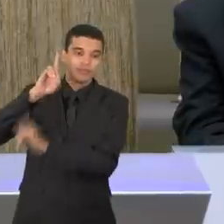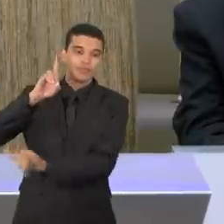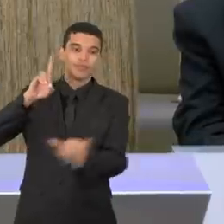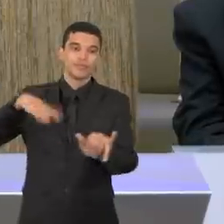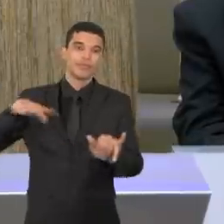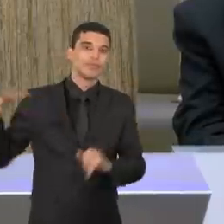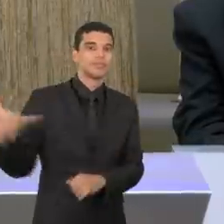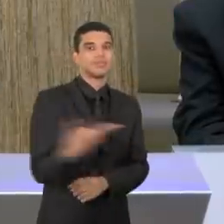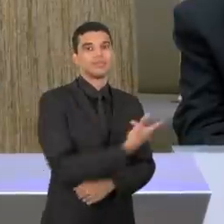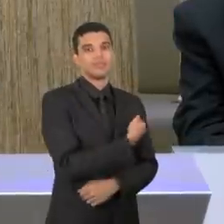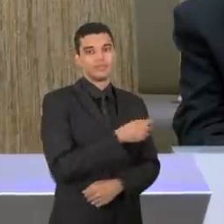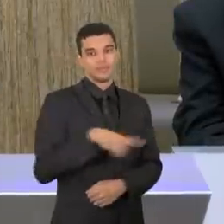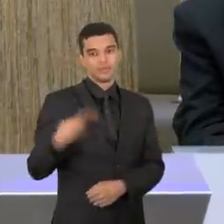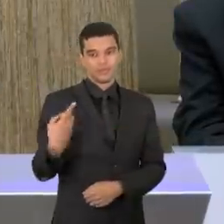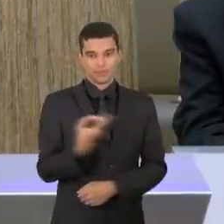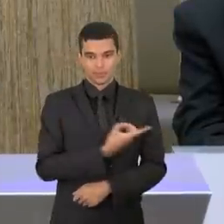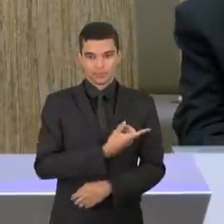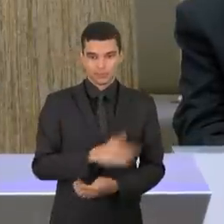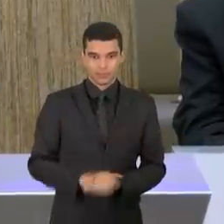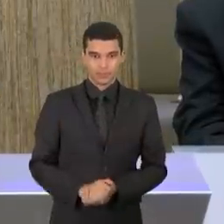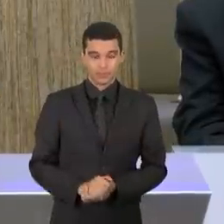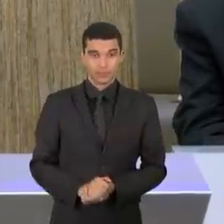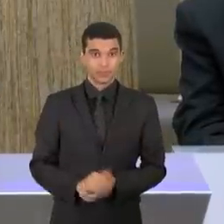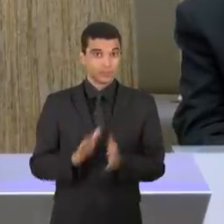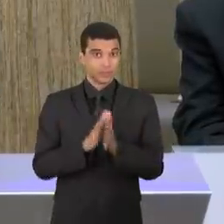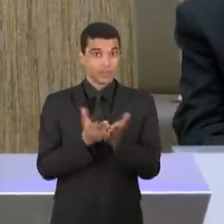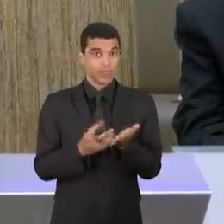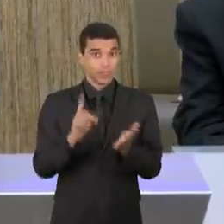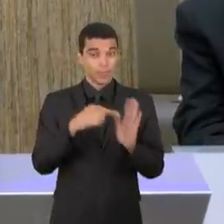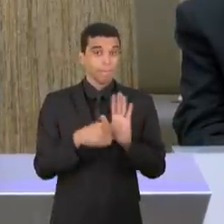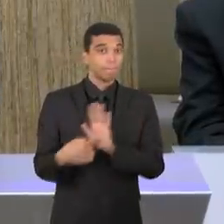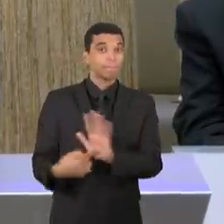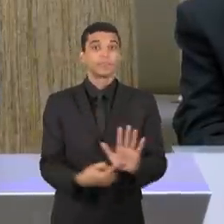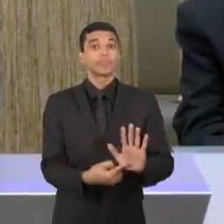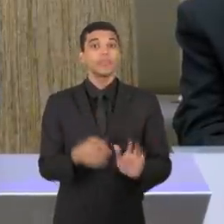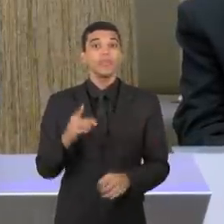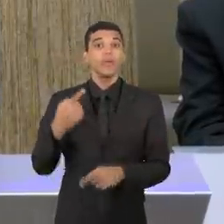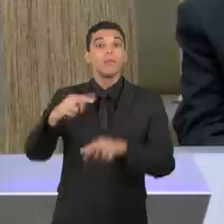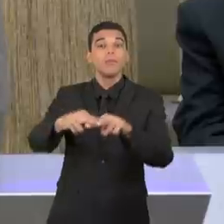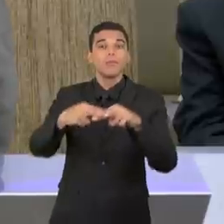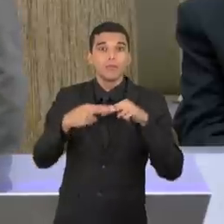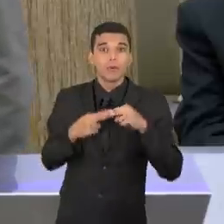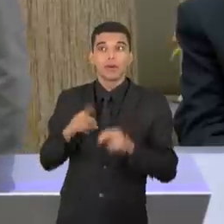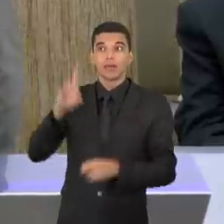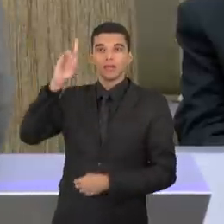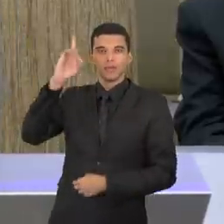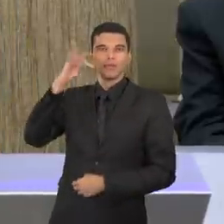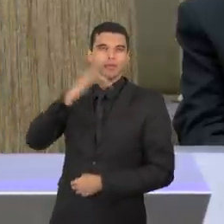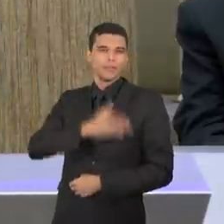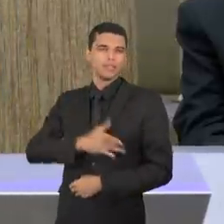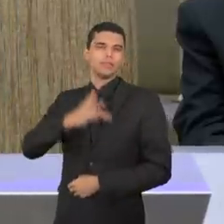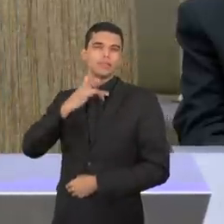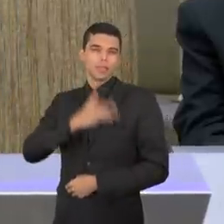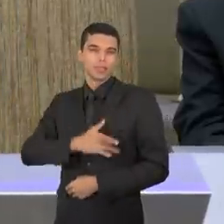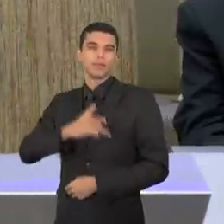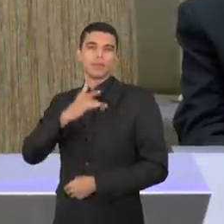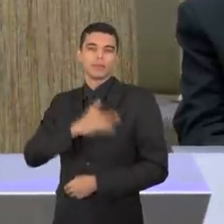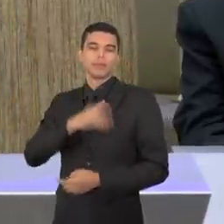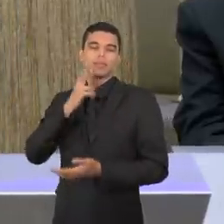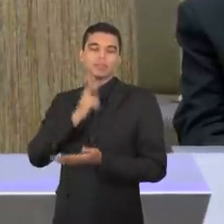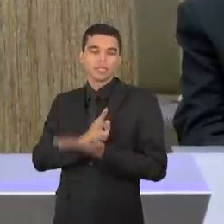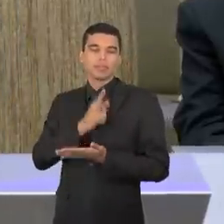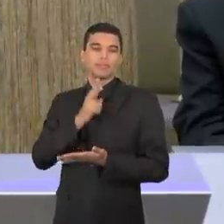misericórdias do Senhor são a causa de nós não sermos consumidos, porque as